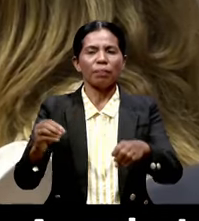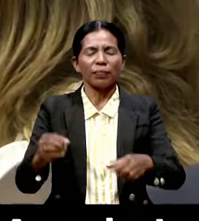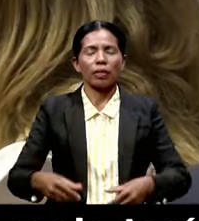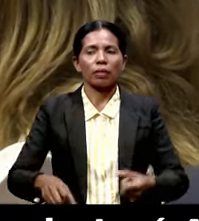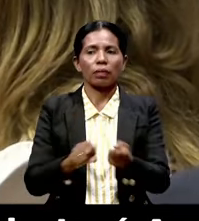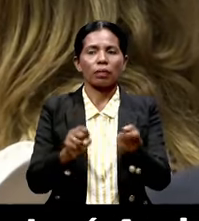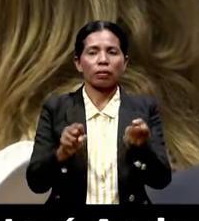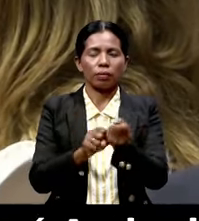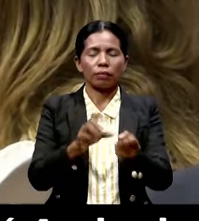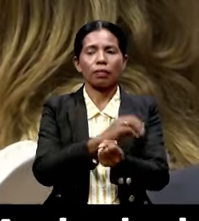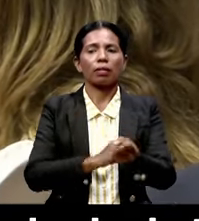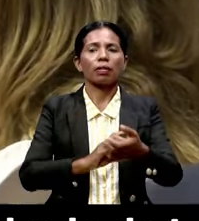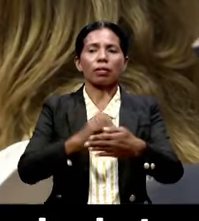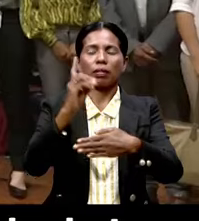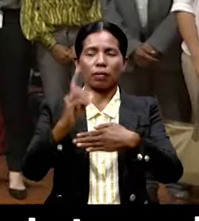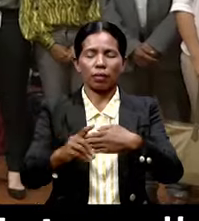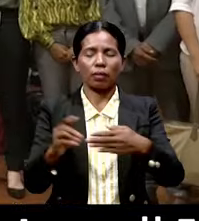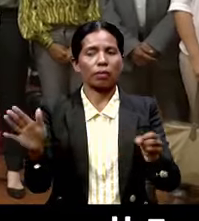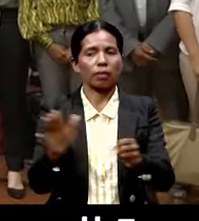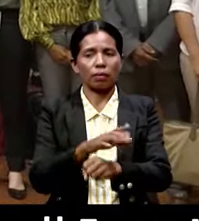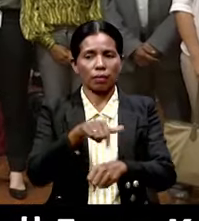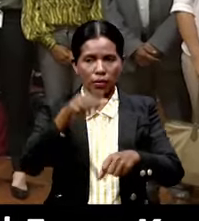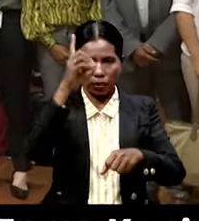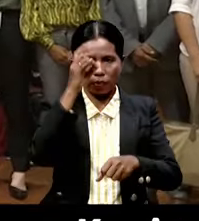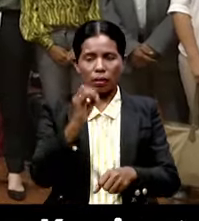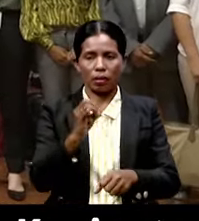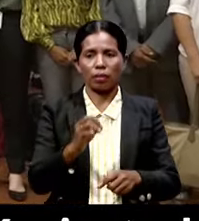atu contribui significamente ba desenvolvimento sustentável e Timor-Leste. Tito Silva, GMN.